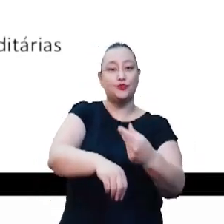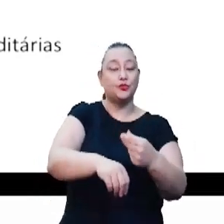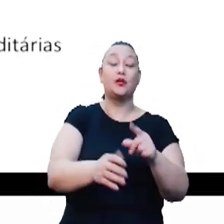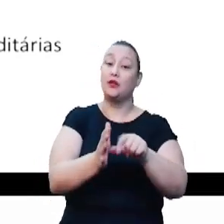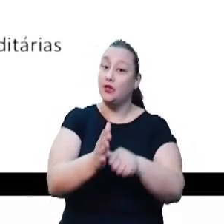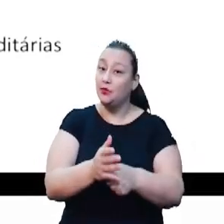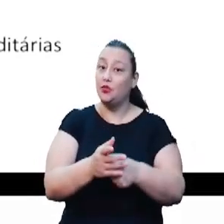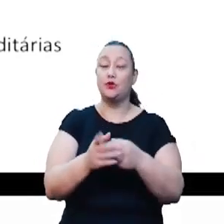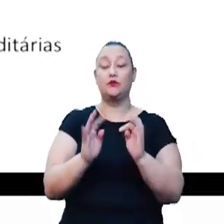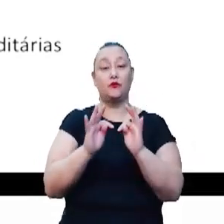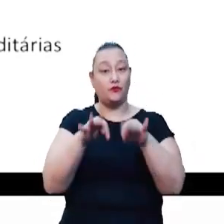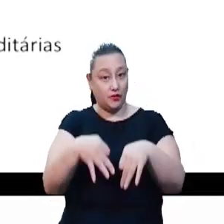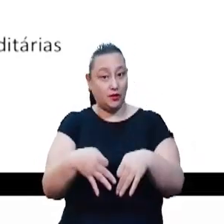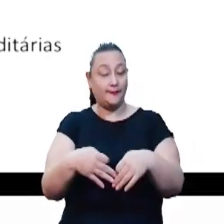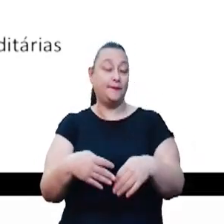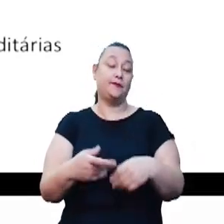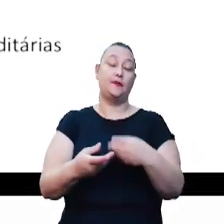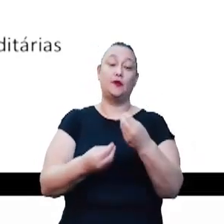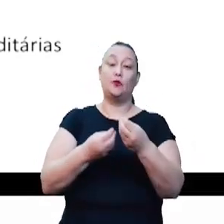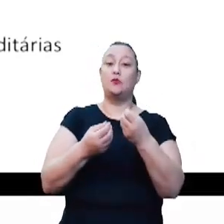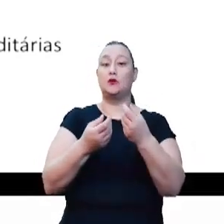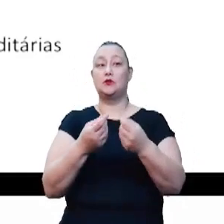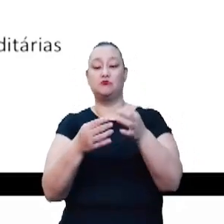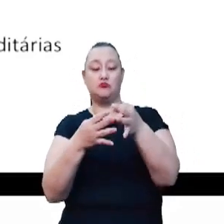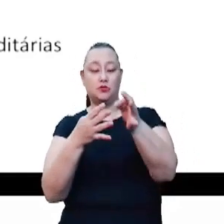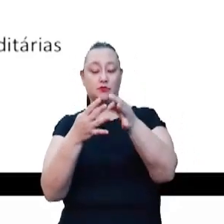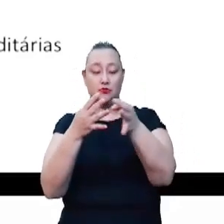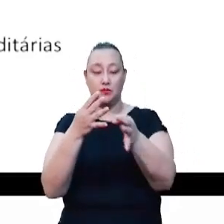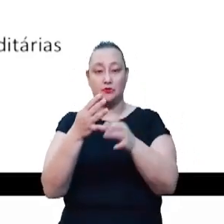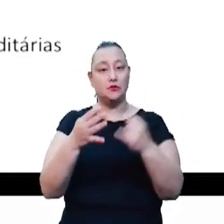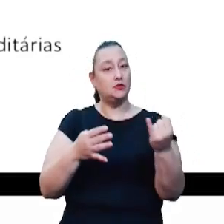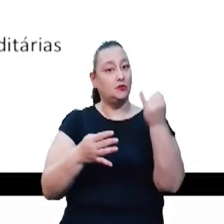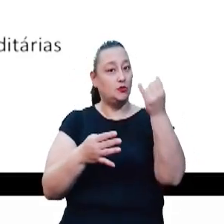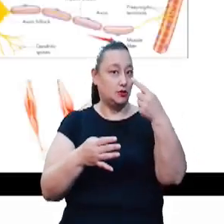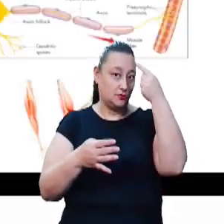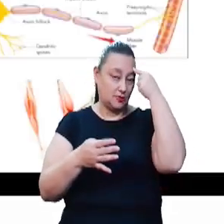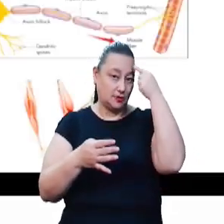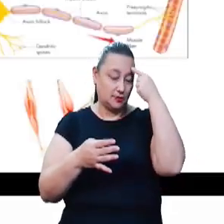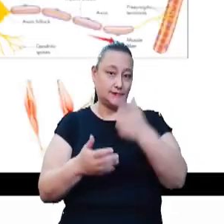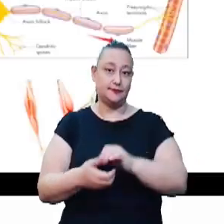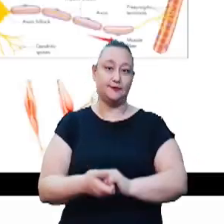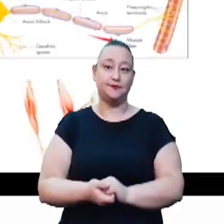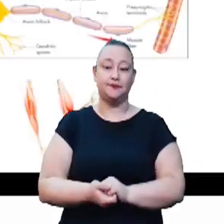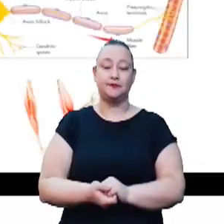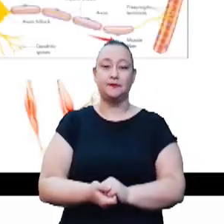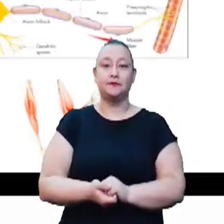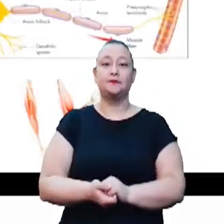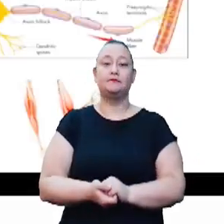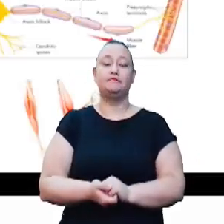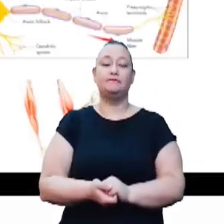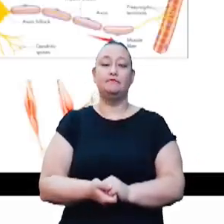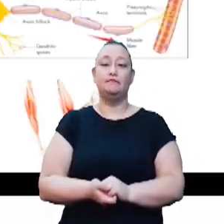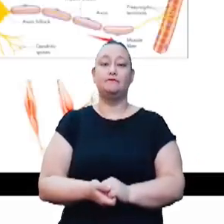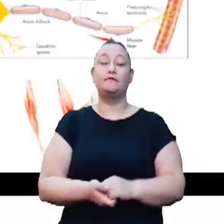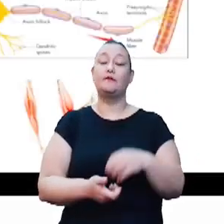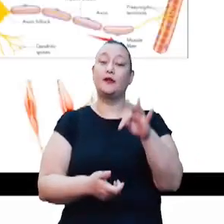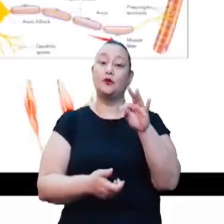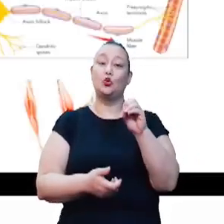com uma conclusão com alguns pontos importantes para a gente ter em mente. Então, a